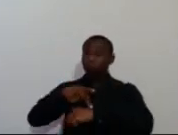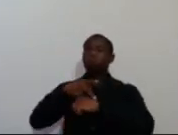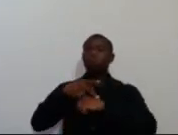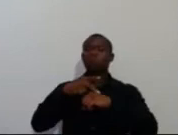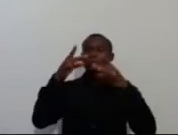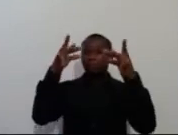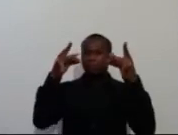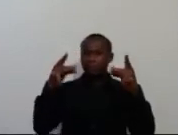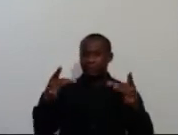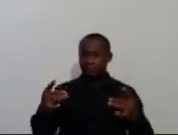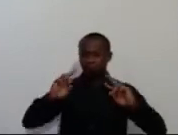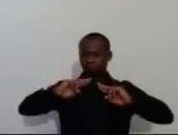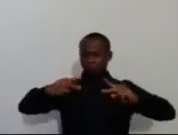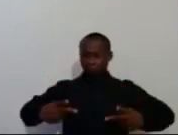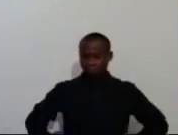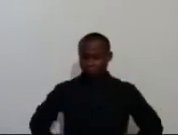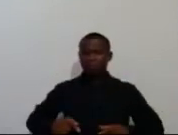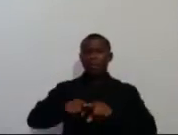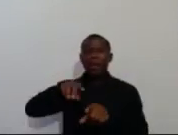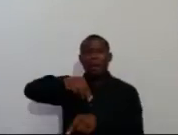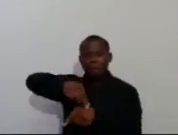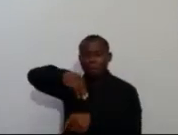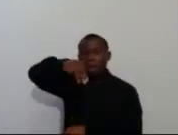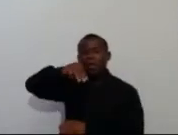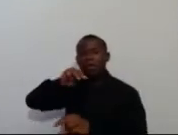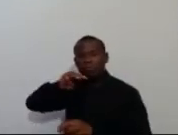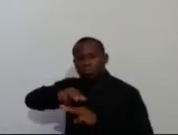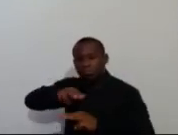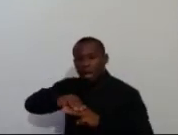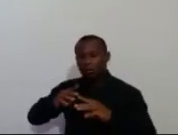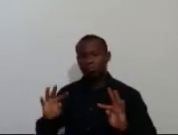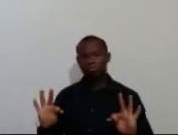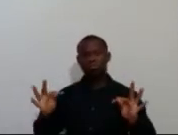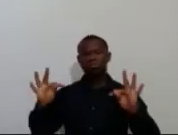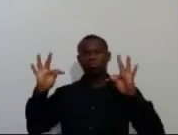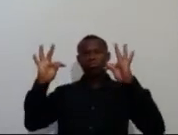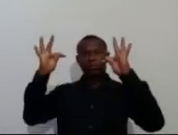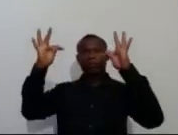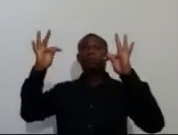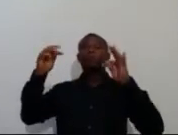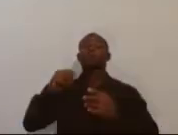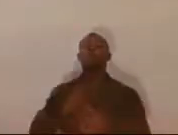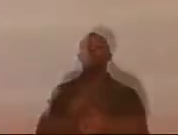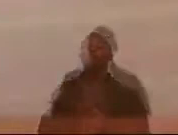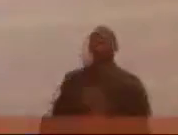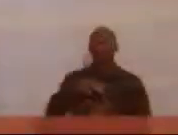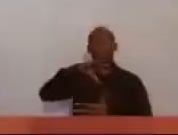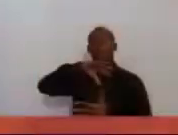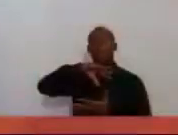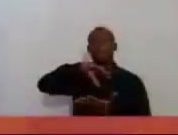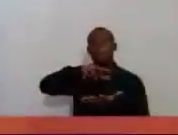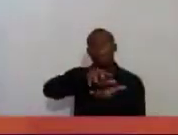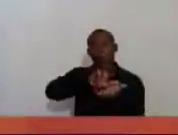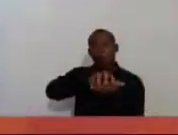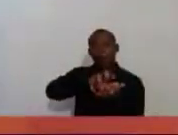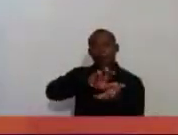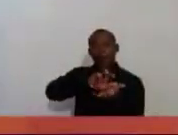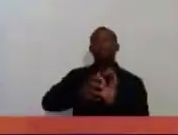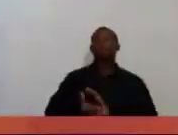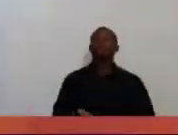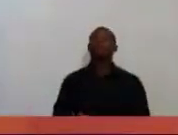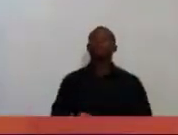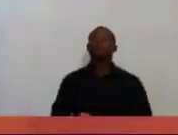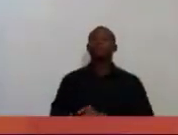educação matemática e tecnológica da Universidade Federal de Pernambuco. Um abraço para você, Deise. Muito obrigada. Bem, a você que